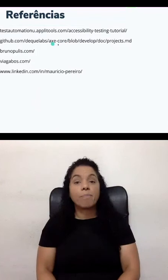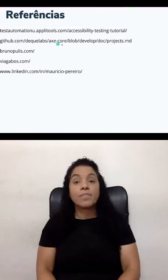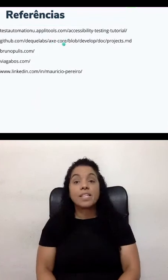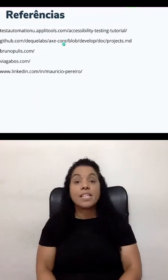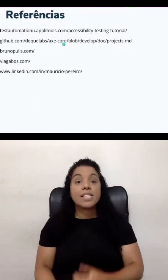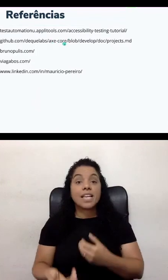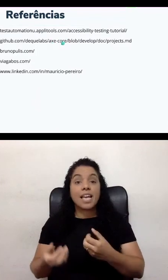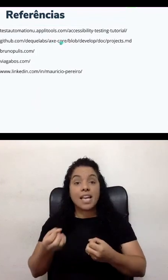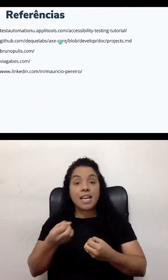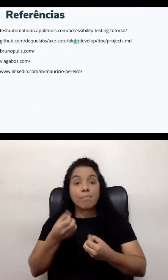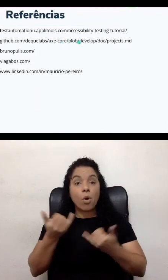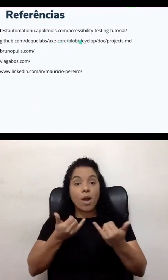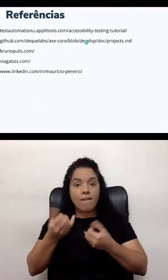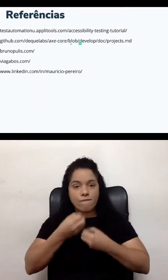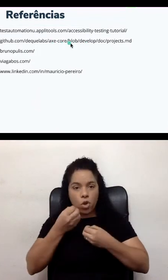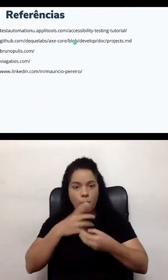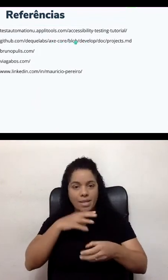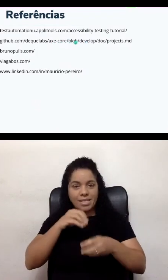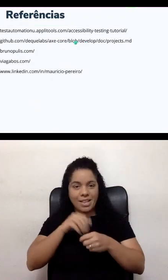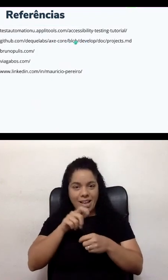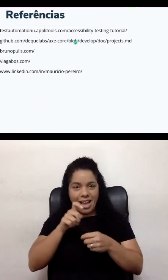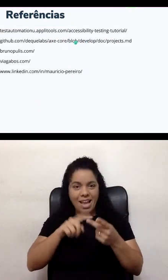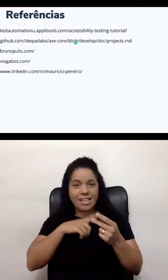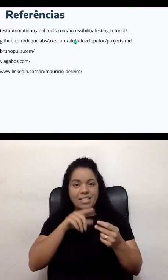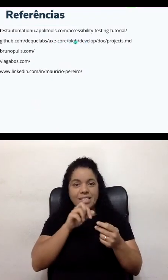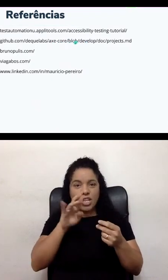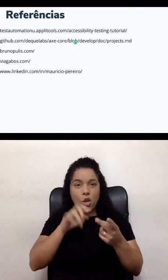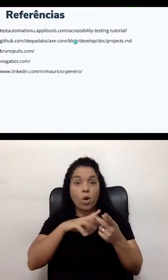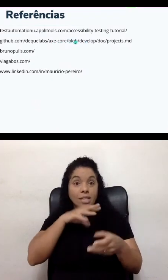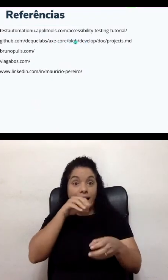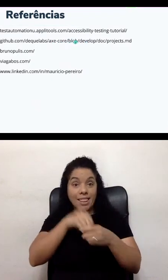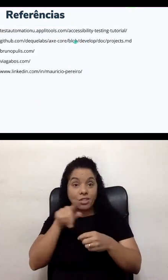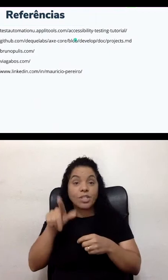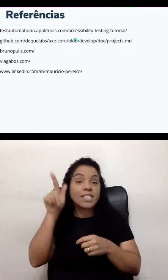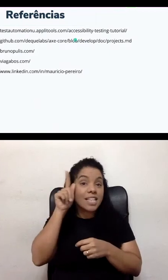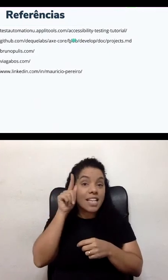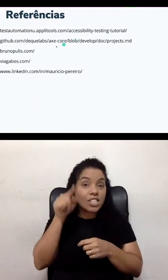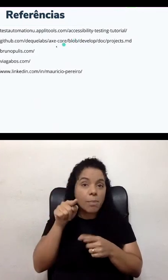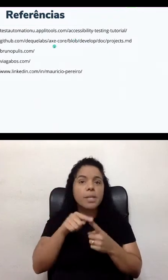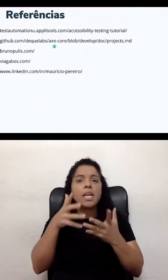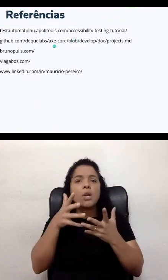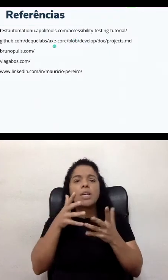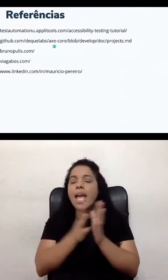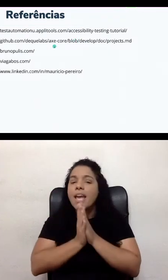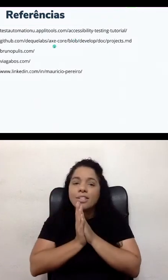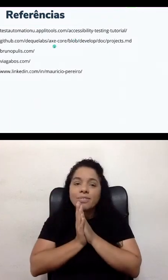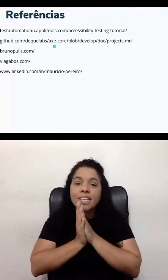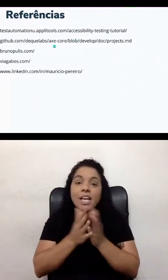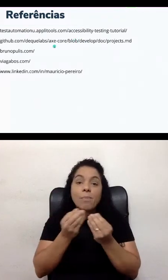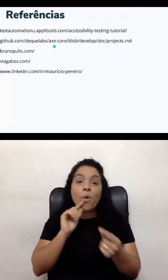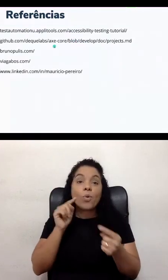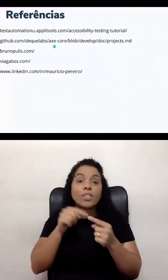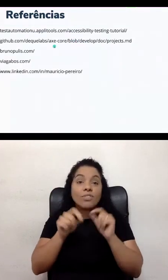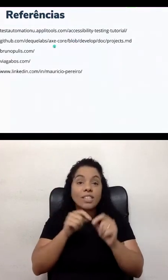Informações sobre o Axe Core tá dentro desse GitHub aqui, tá? E eu quero muito fazer referência aqui